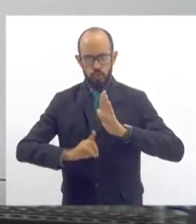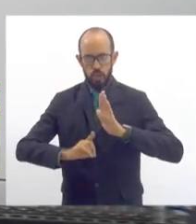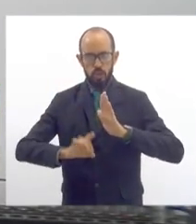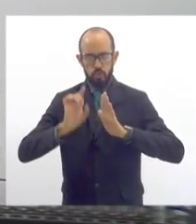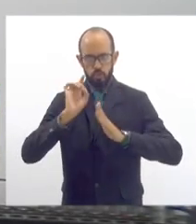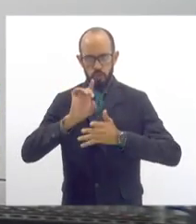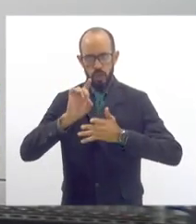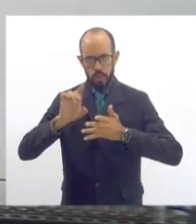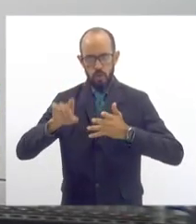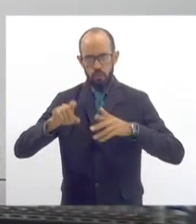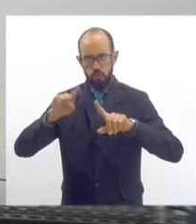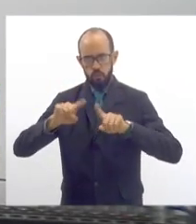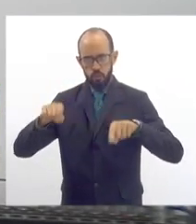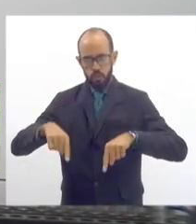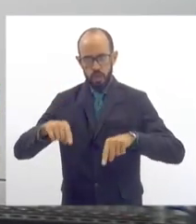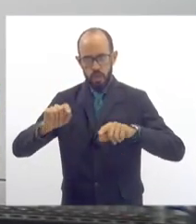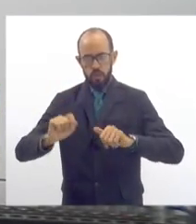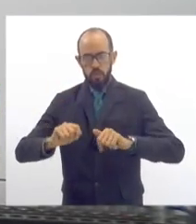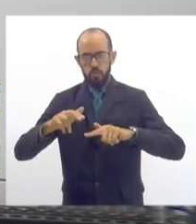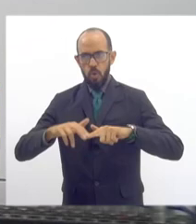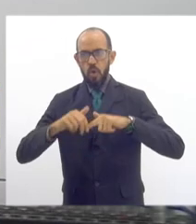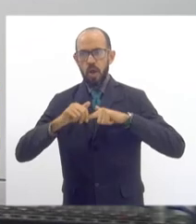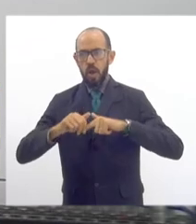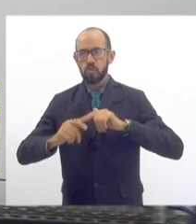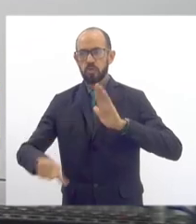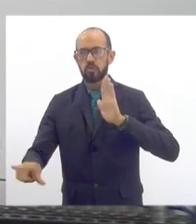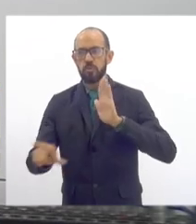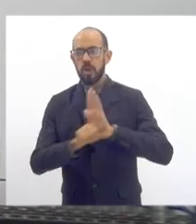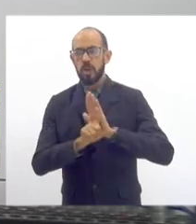do servidor, por força de uma lei,